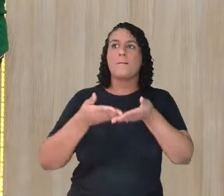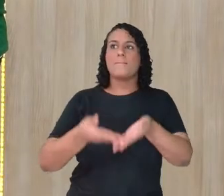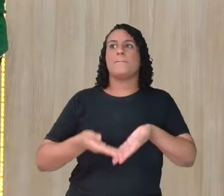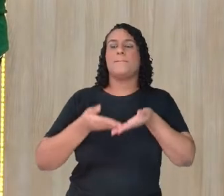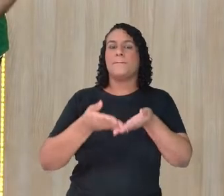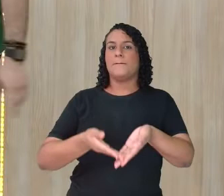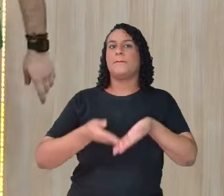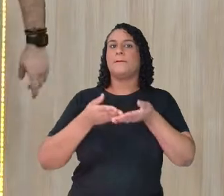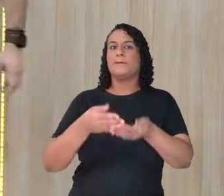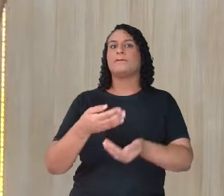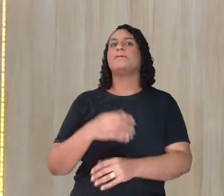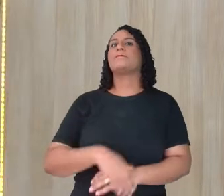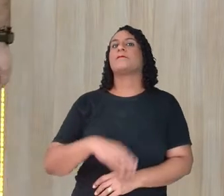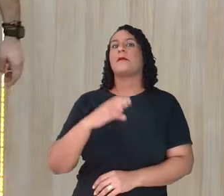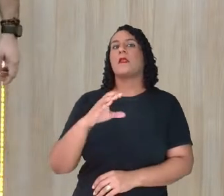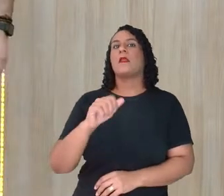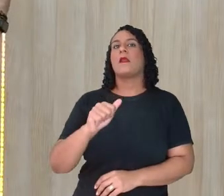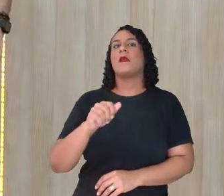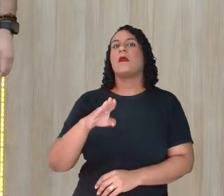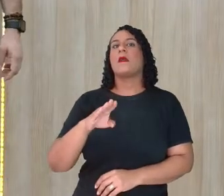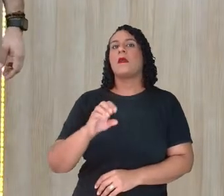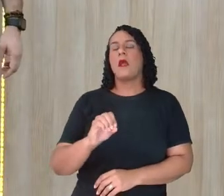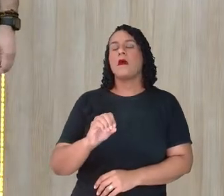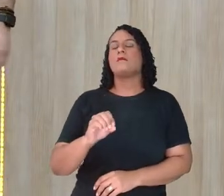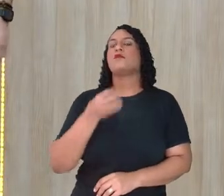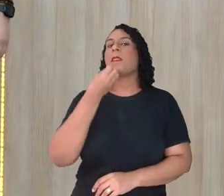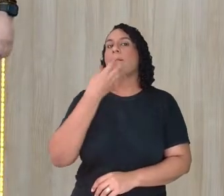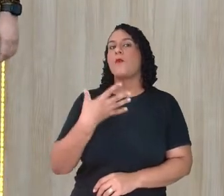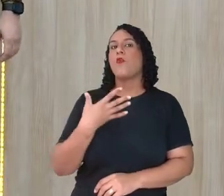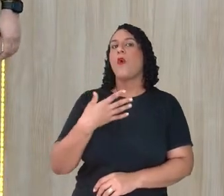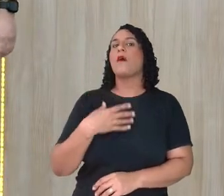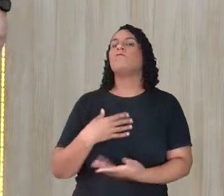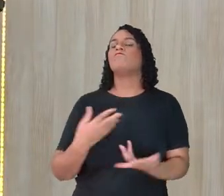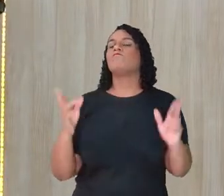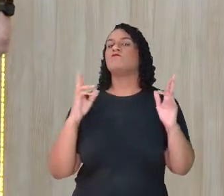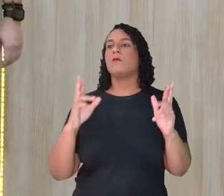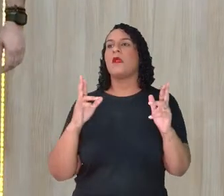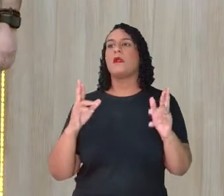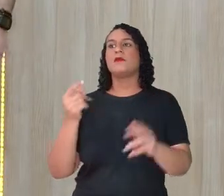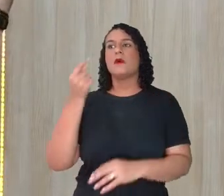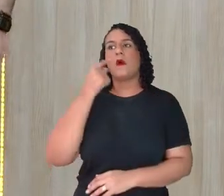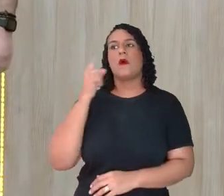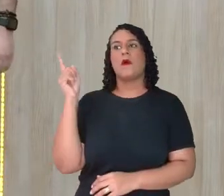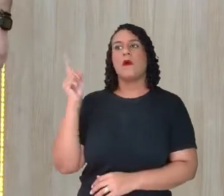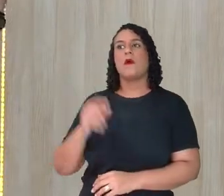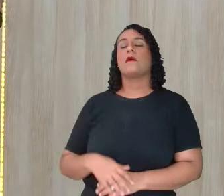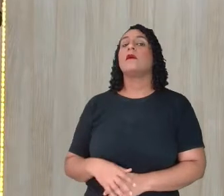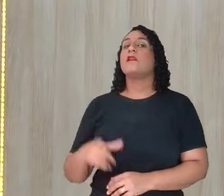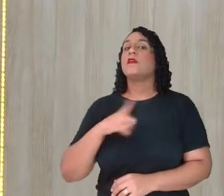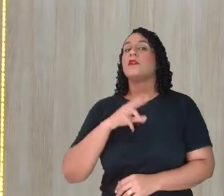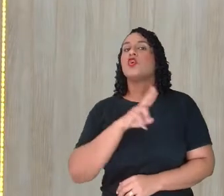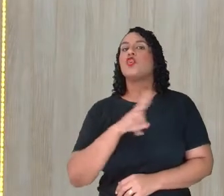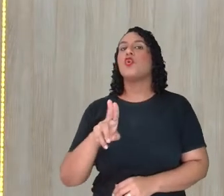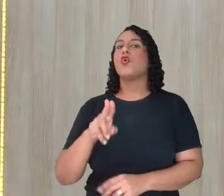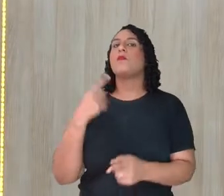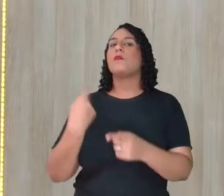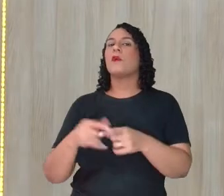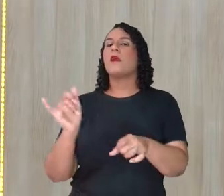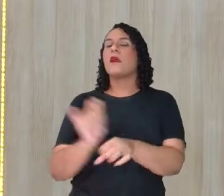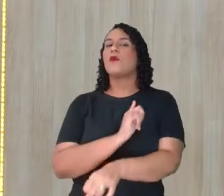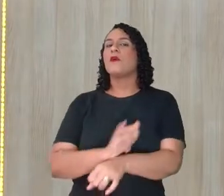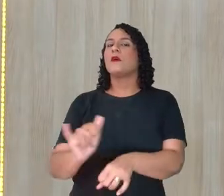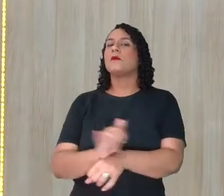Deixa eu ver se eu coloquei o mapa aqui, ó. Cabo da Boa Esperança. Só que isso aqui, ele vai receber esse nome aqui, é uma estratégia